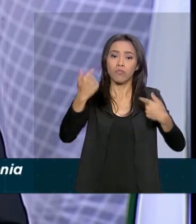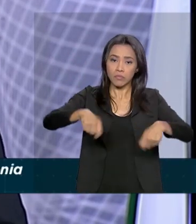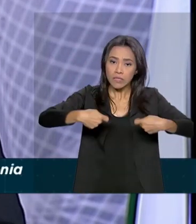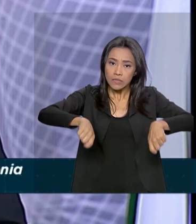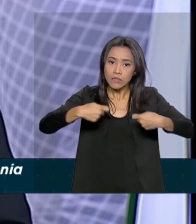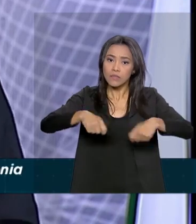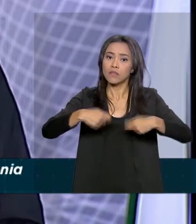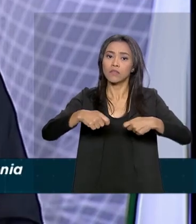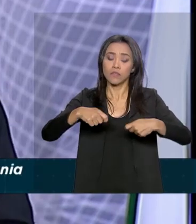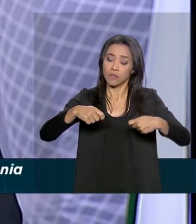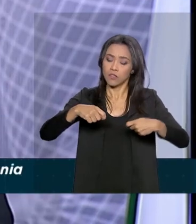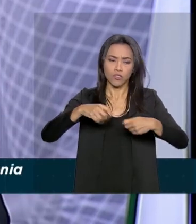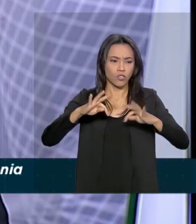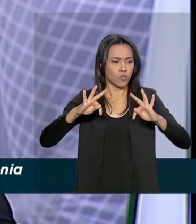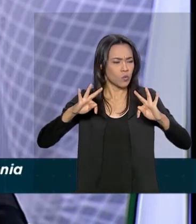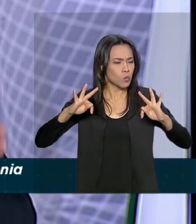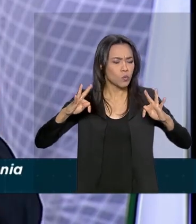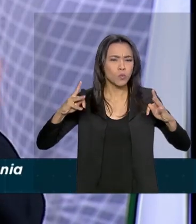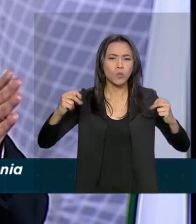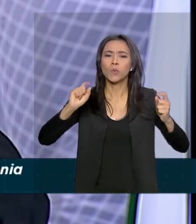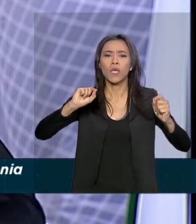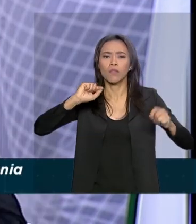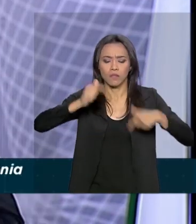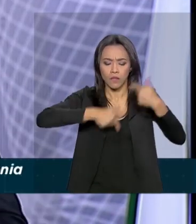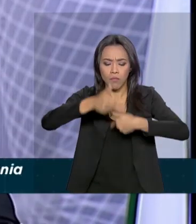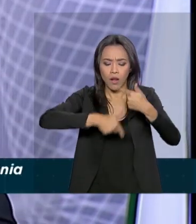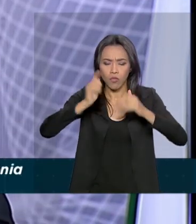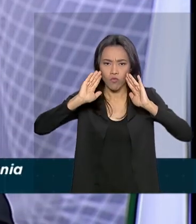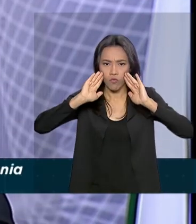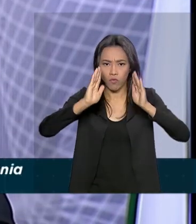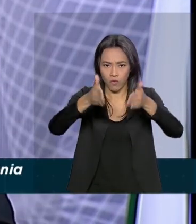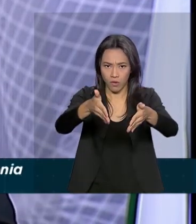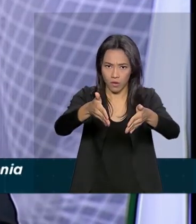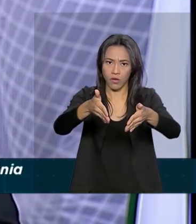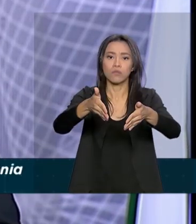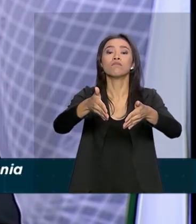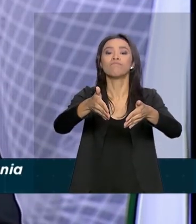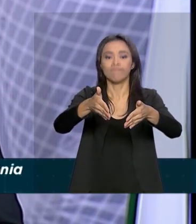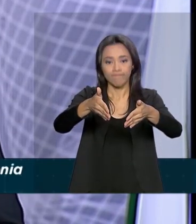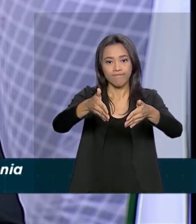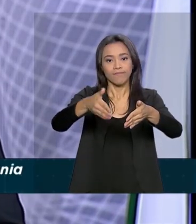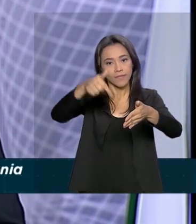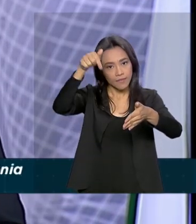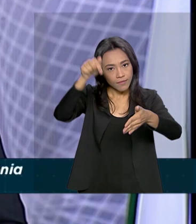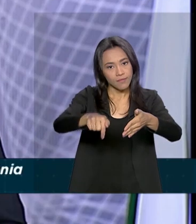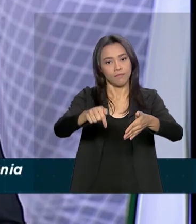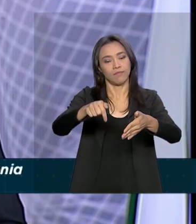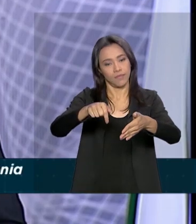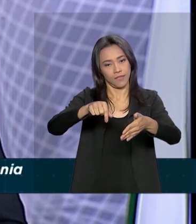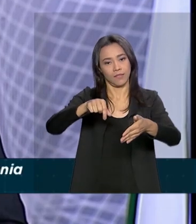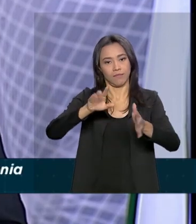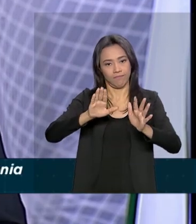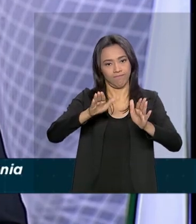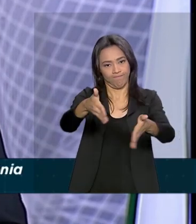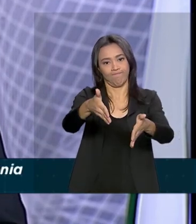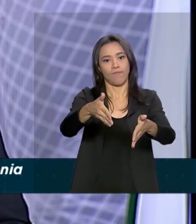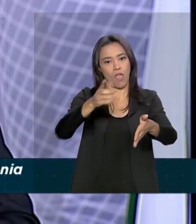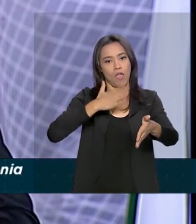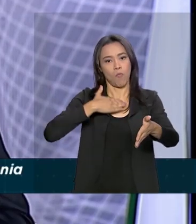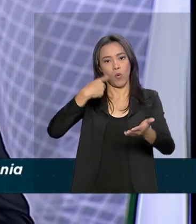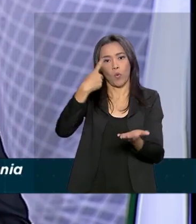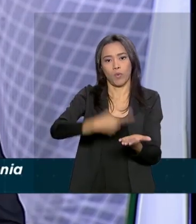de todos os senhores, trabalhando, focado exclusivamente nesse sentido. Esse é o meu